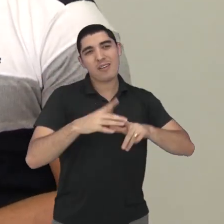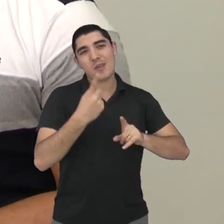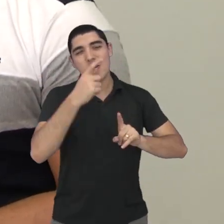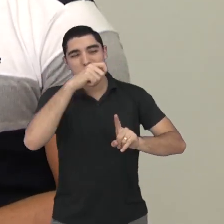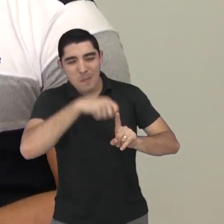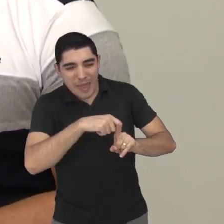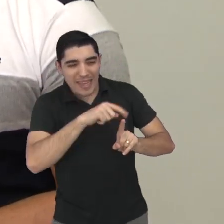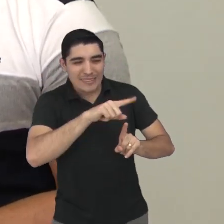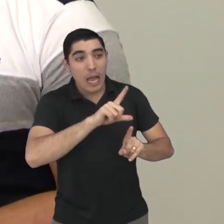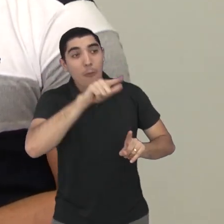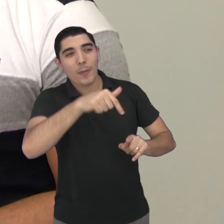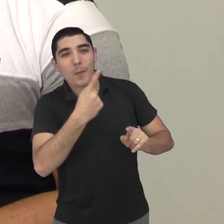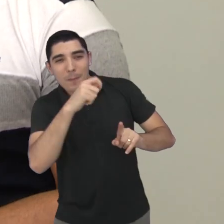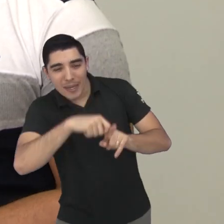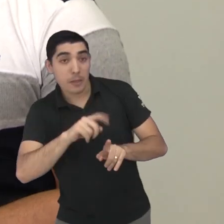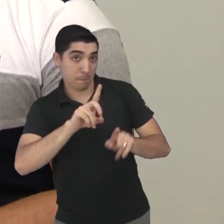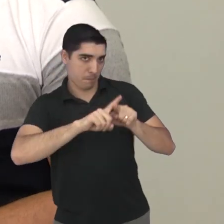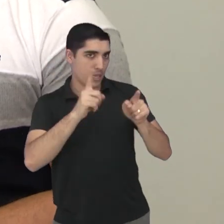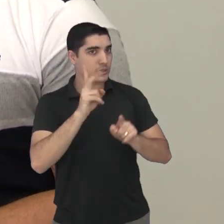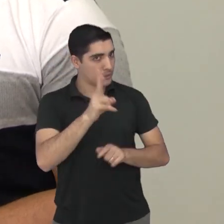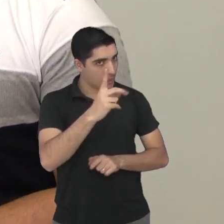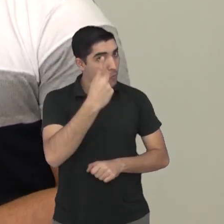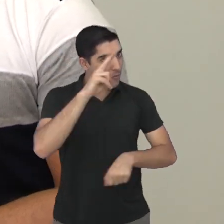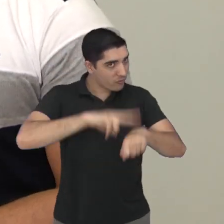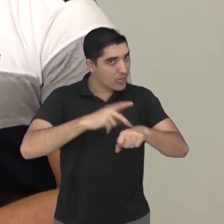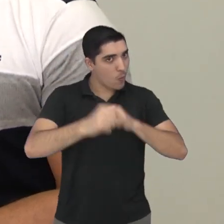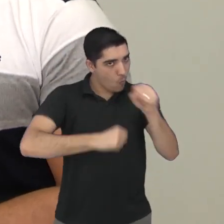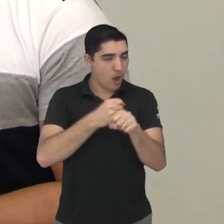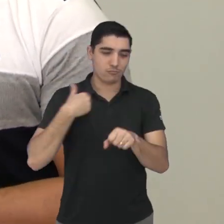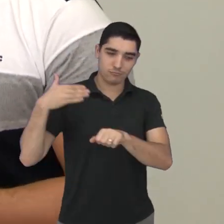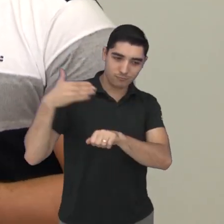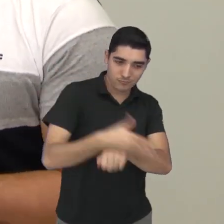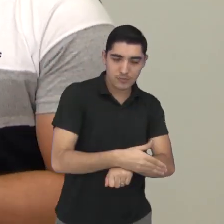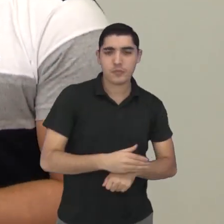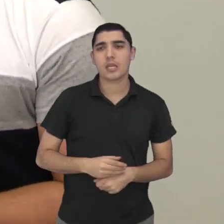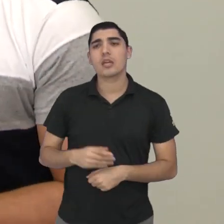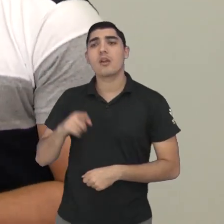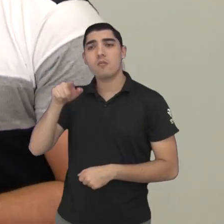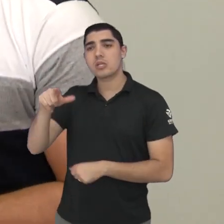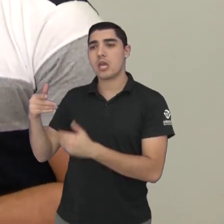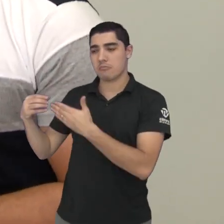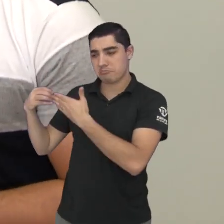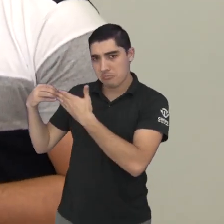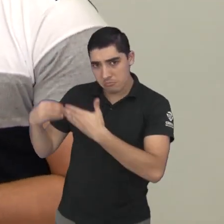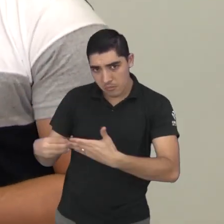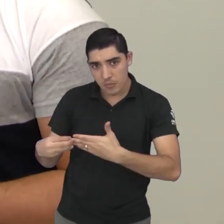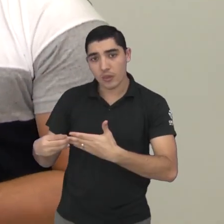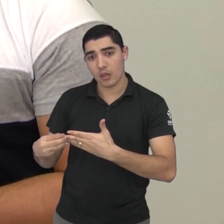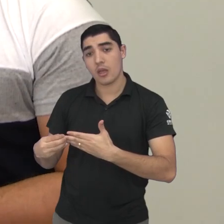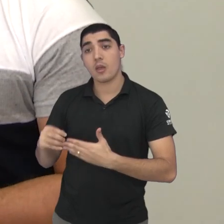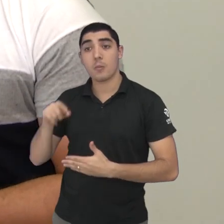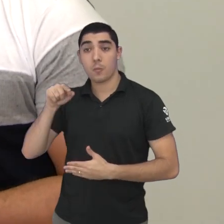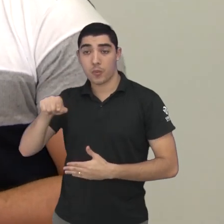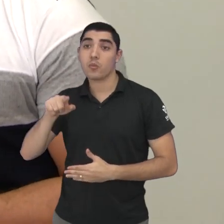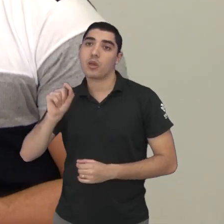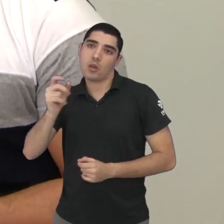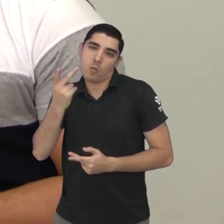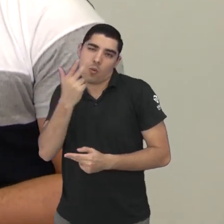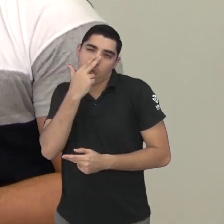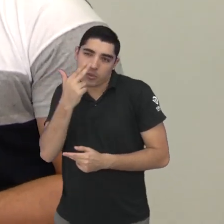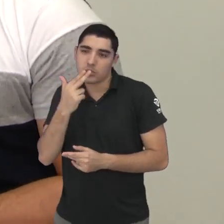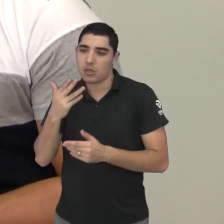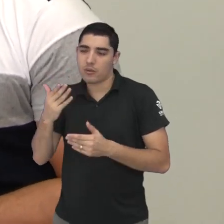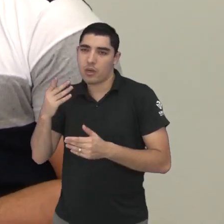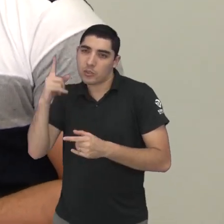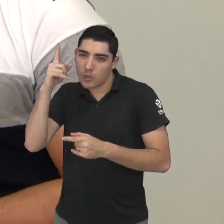outro, mas todo ano a gente tá aqui com a doutora. Fora essa rotina de trazer até a clínica, porque daí é um procedimento um pouco mais aprofundado, né?